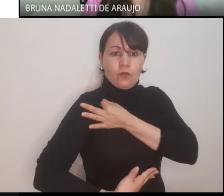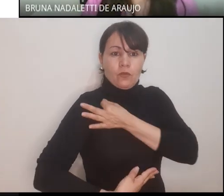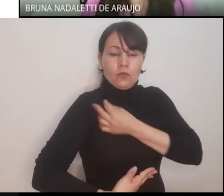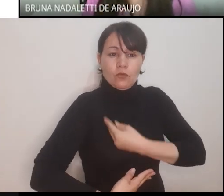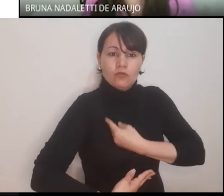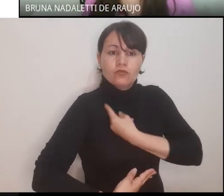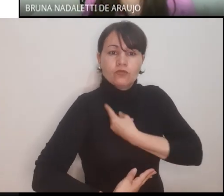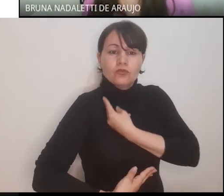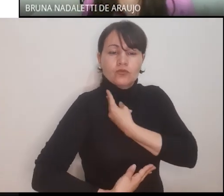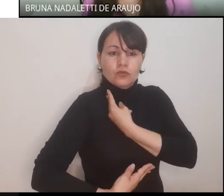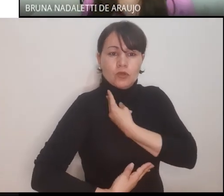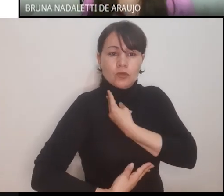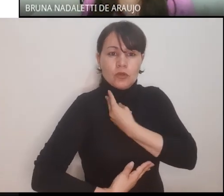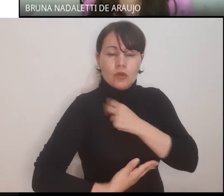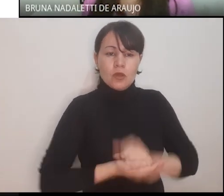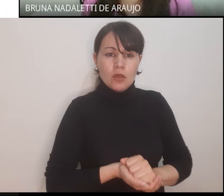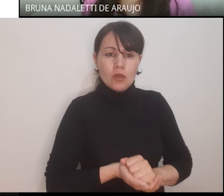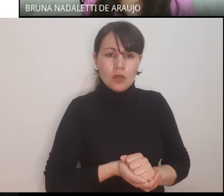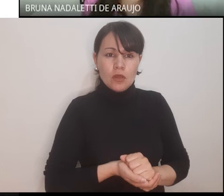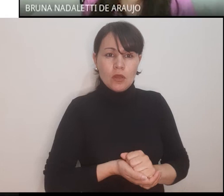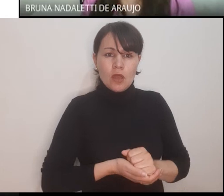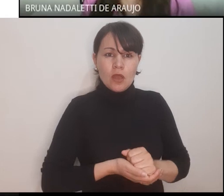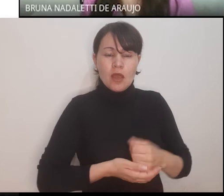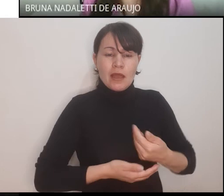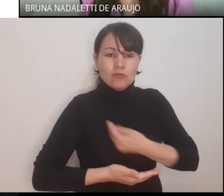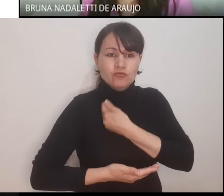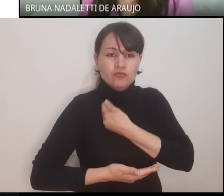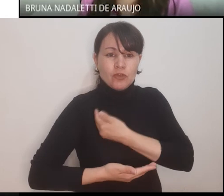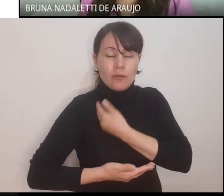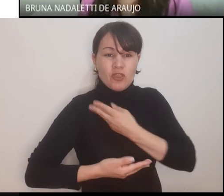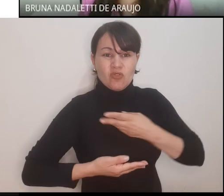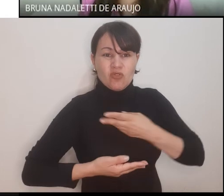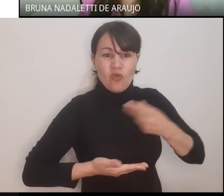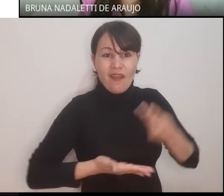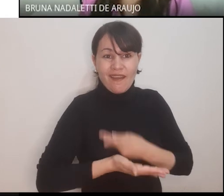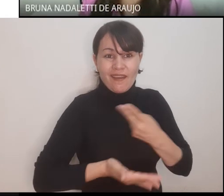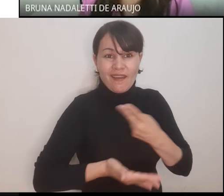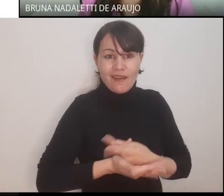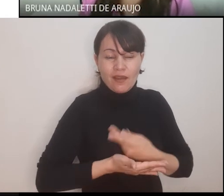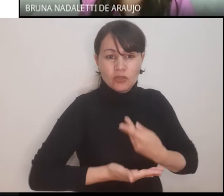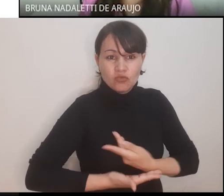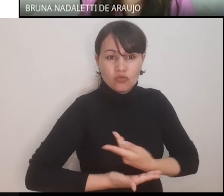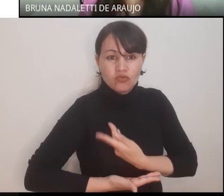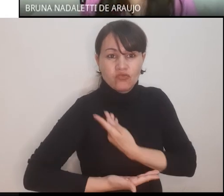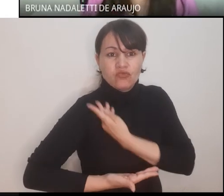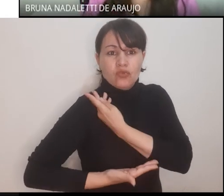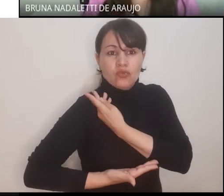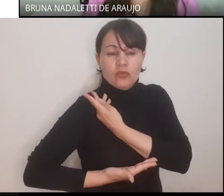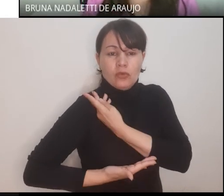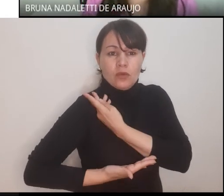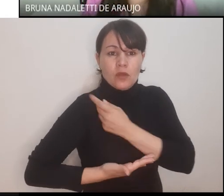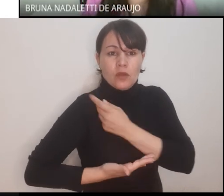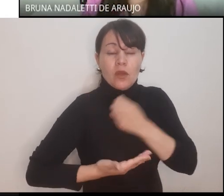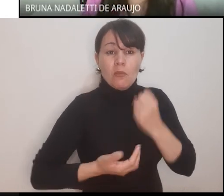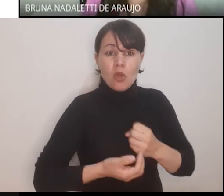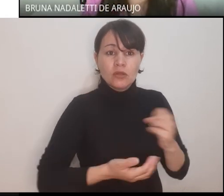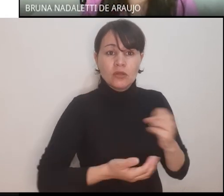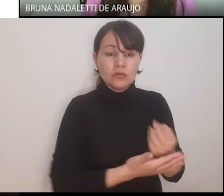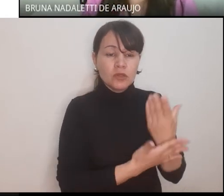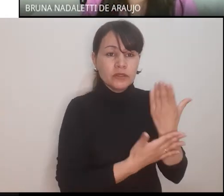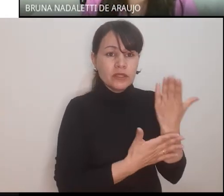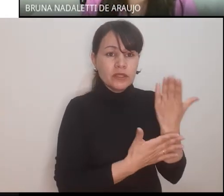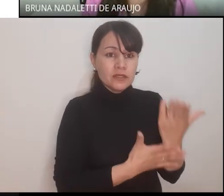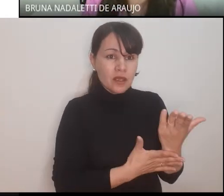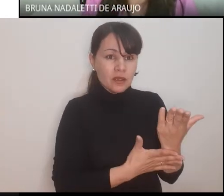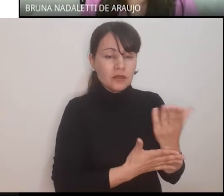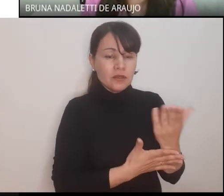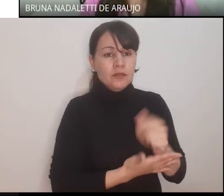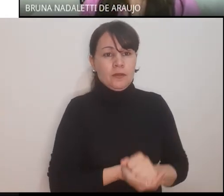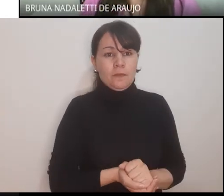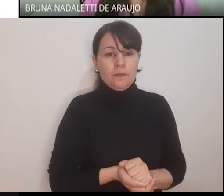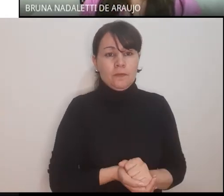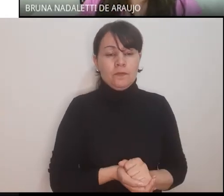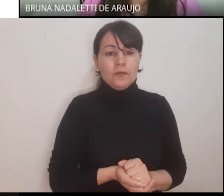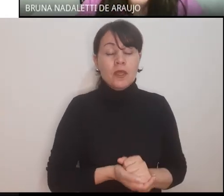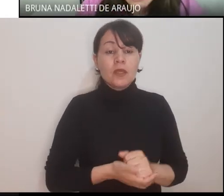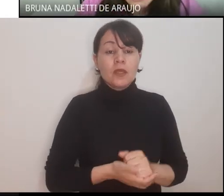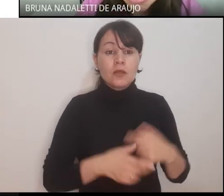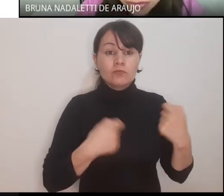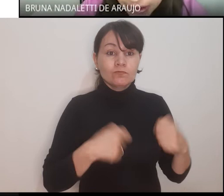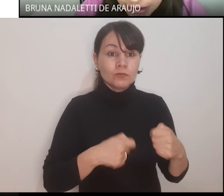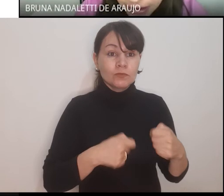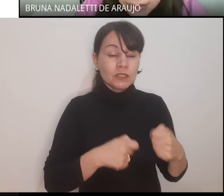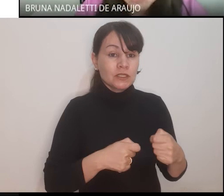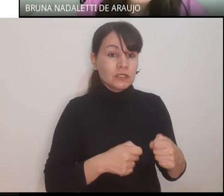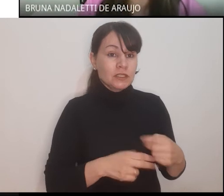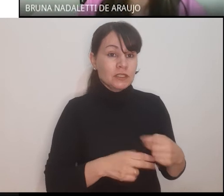arritmias, perfuração de ventrículo e derrame pericárdico com tamponamento cardíaco. Então,